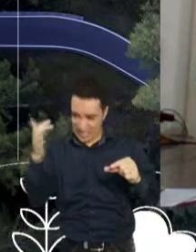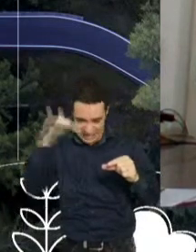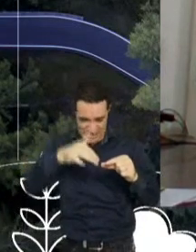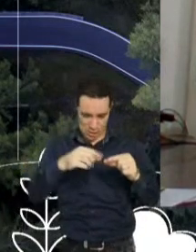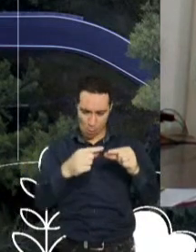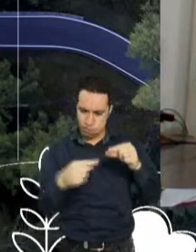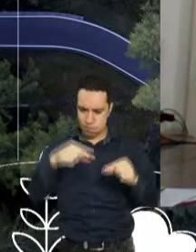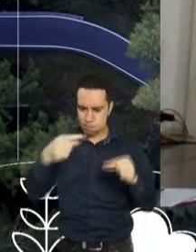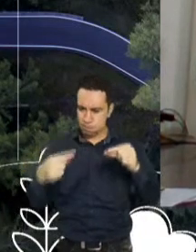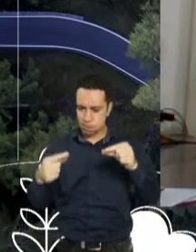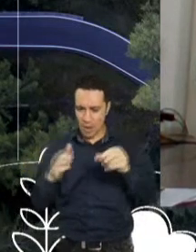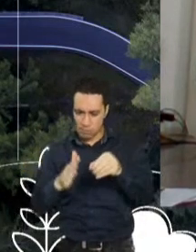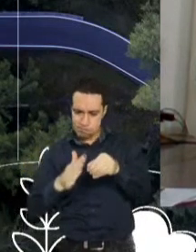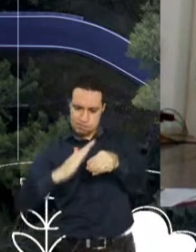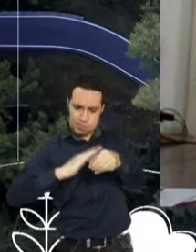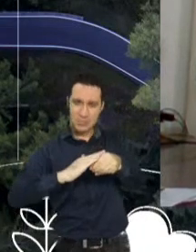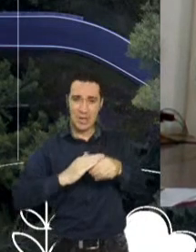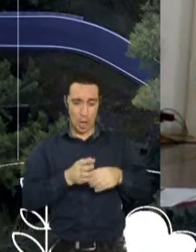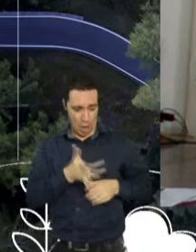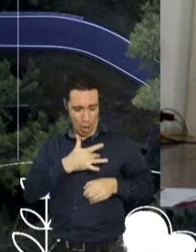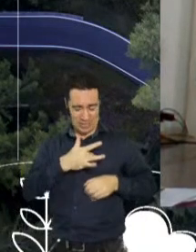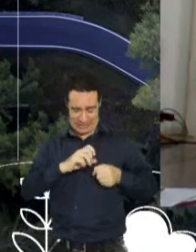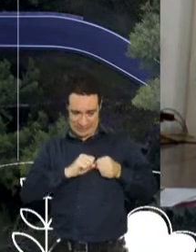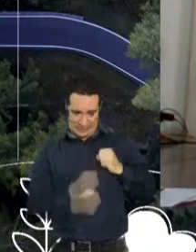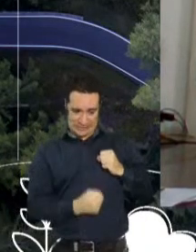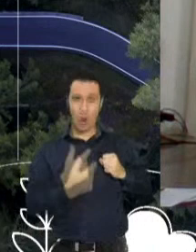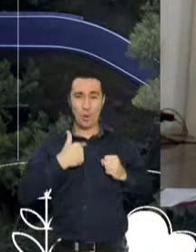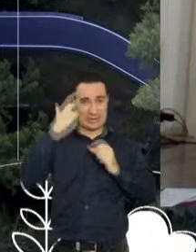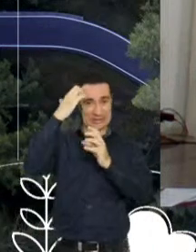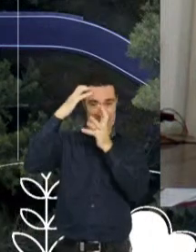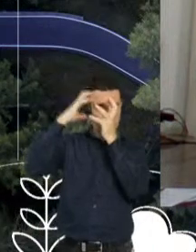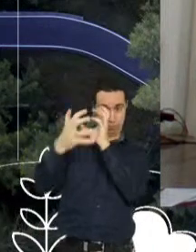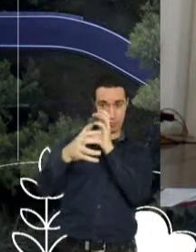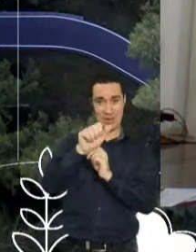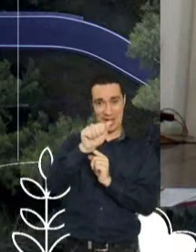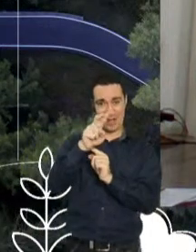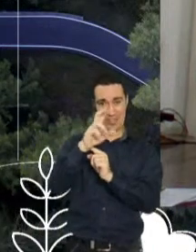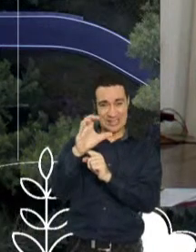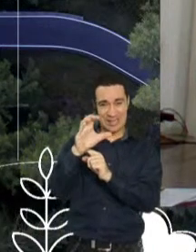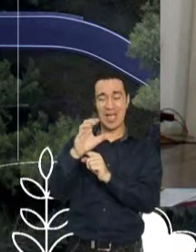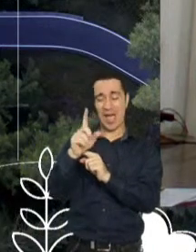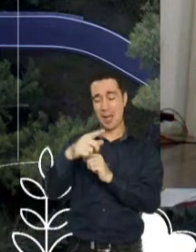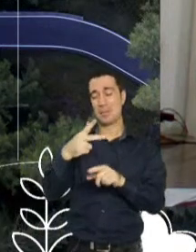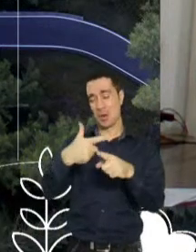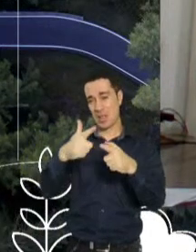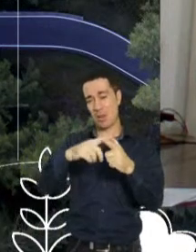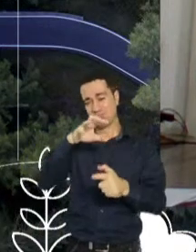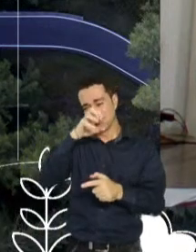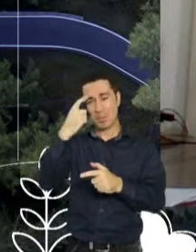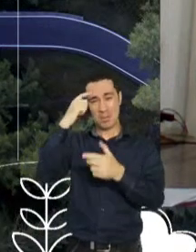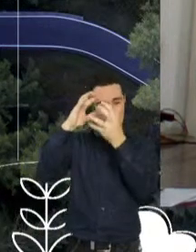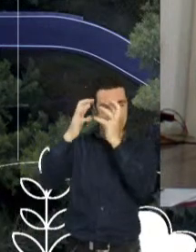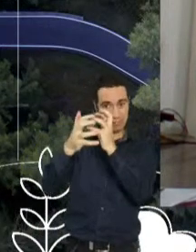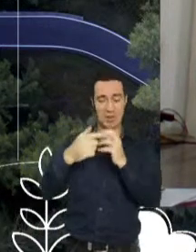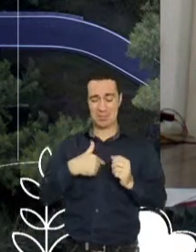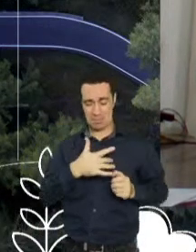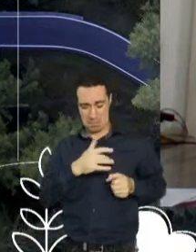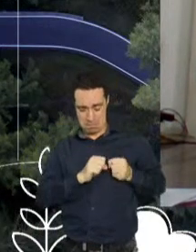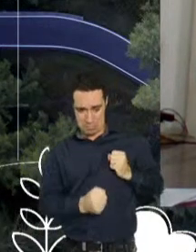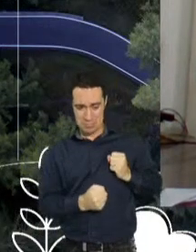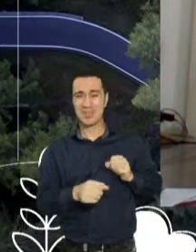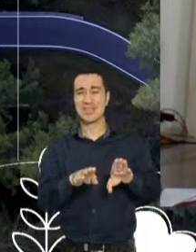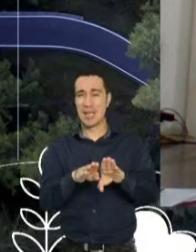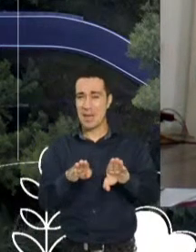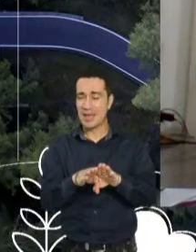intestino, ou um infarto do miocárdio, ou um infarto cerebral, você vai ter não só admissão respiratória, mas infelizmente, hospitalar,